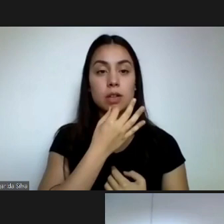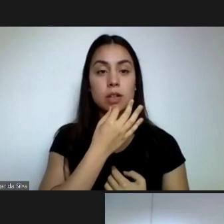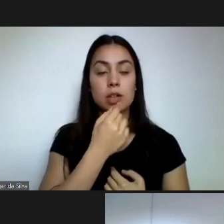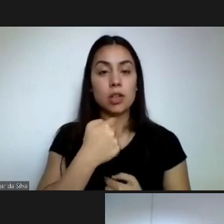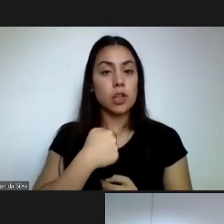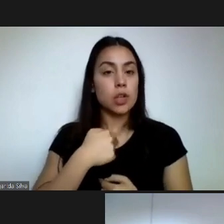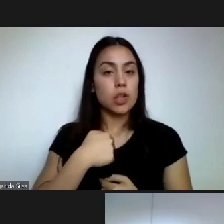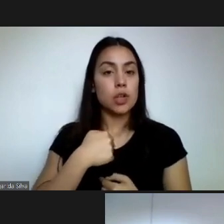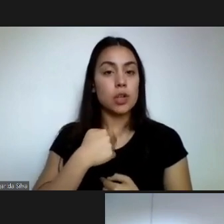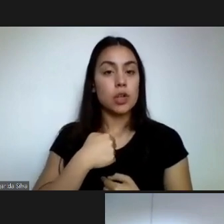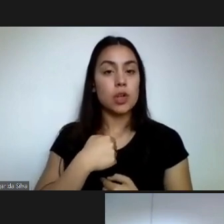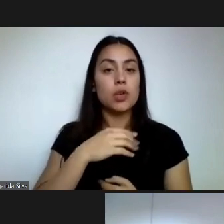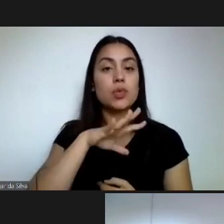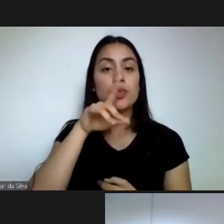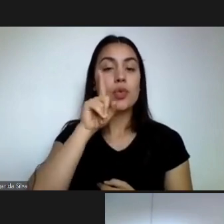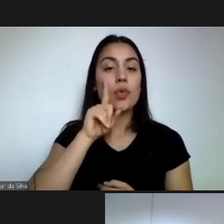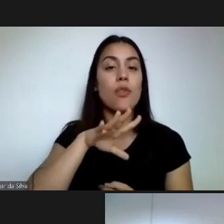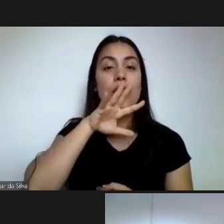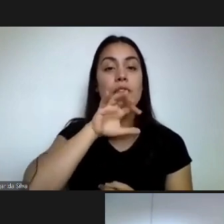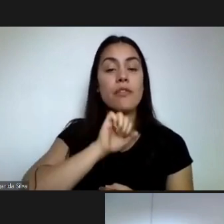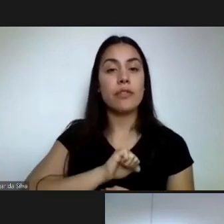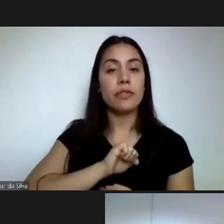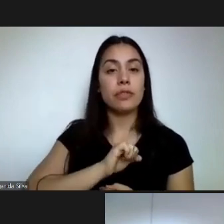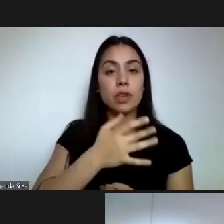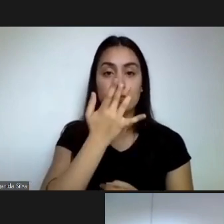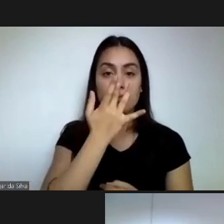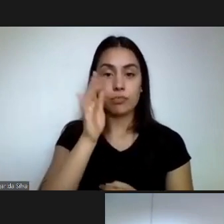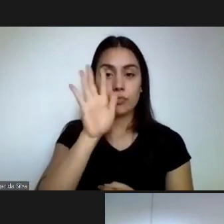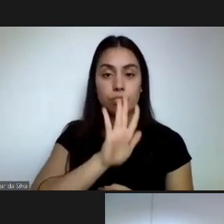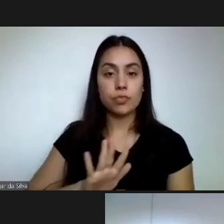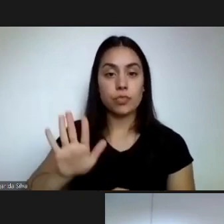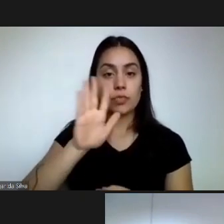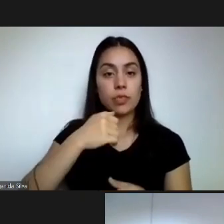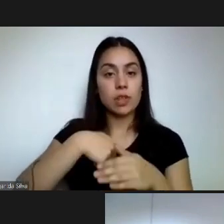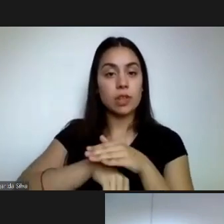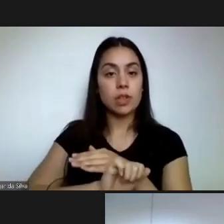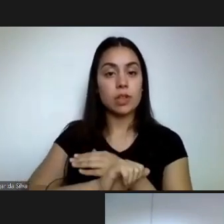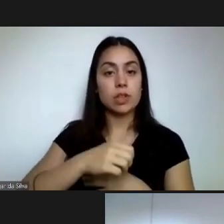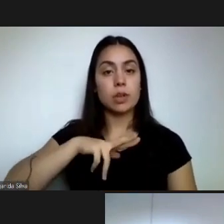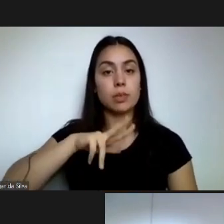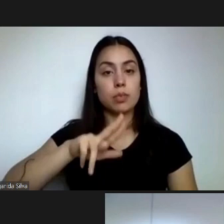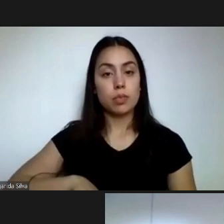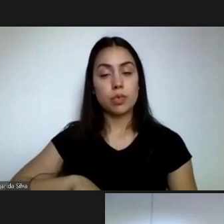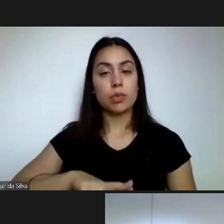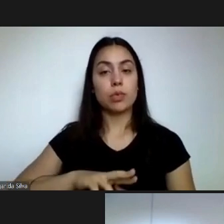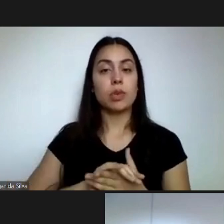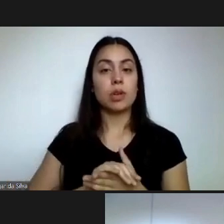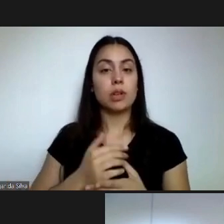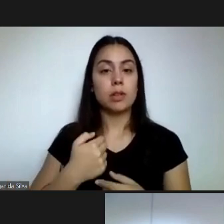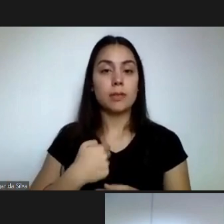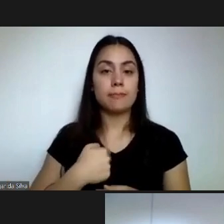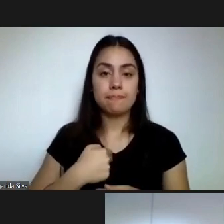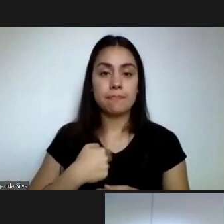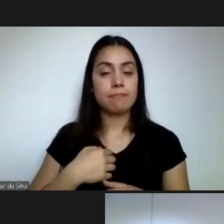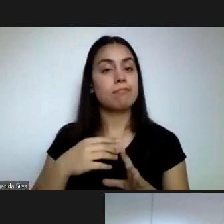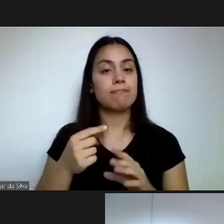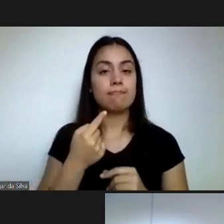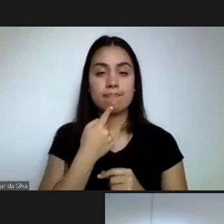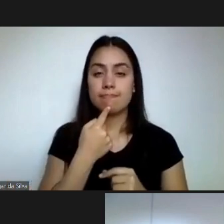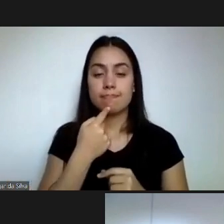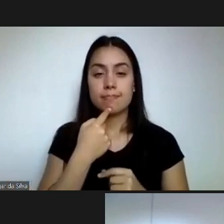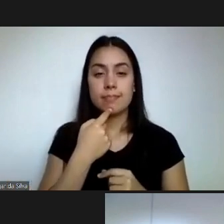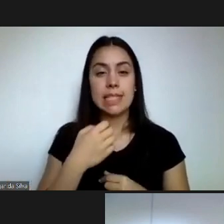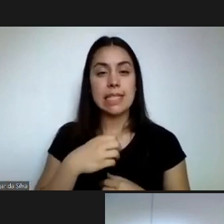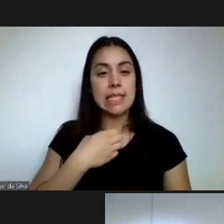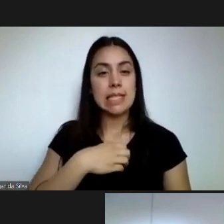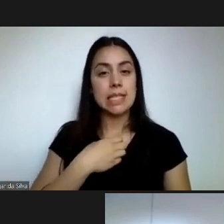imigrantes oriundos de Cabo Verde, nascida e criada em Portugal, identifiquei muito com o que foi dito. Recordo-me até por ter primos da mesma idade, mas que estavam em Cabo